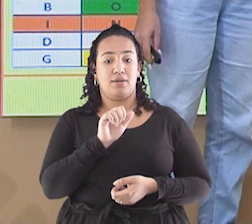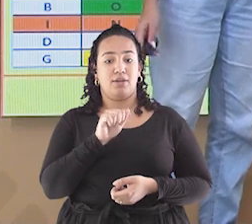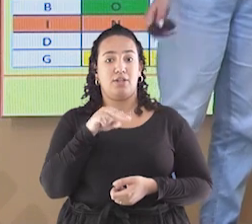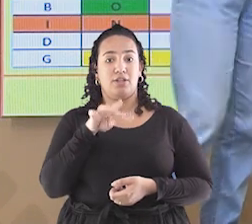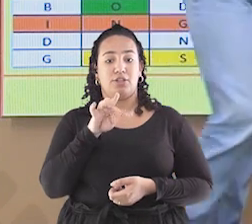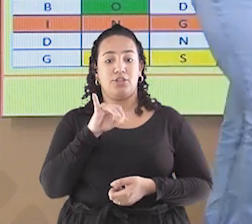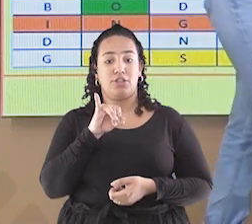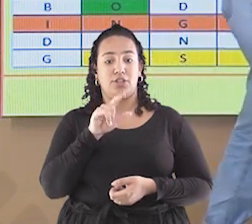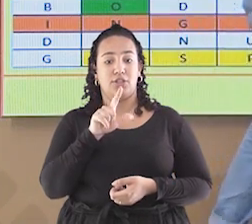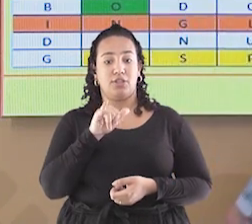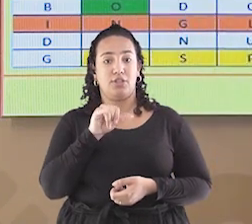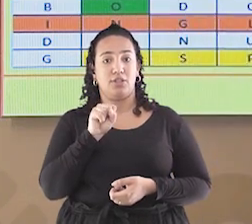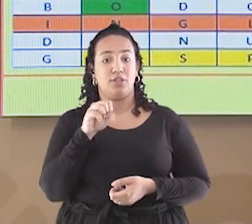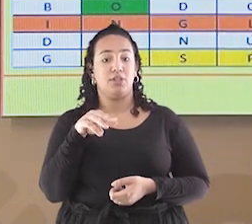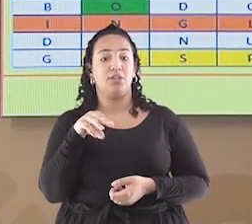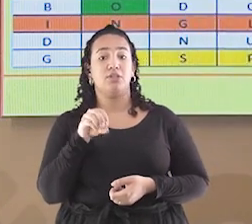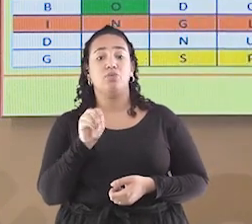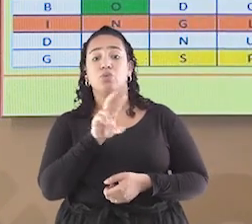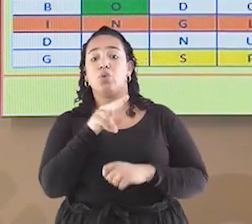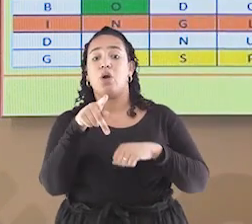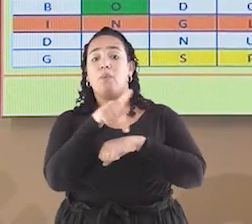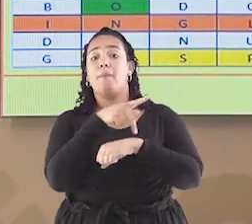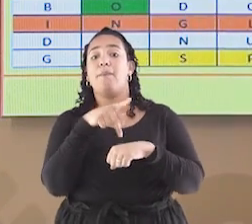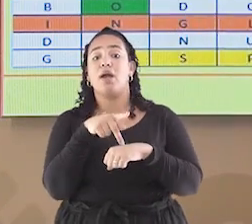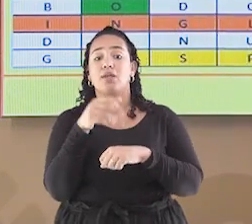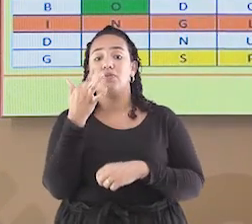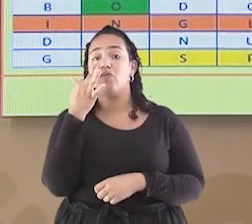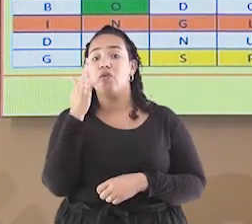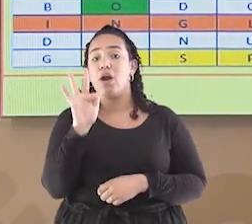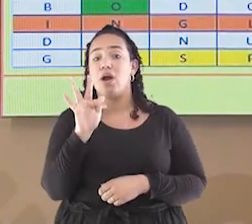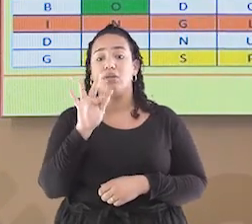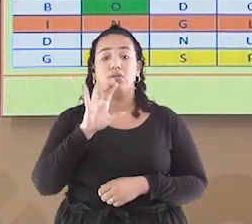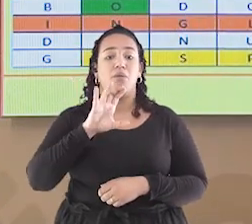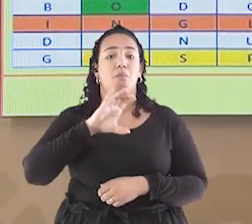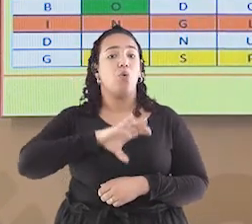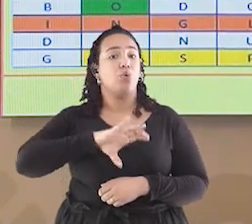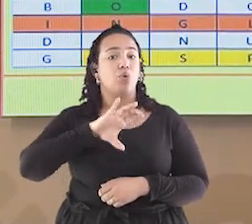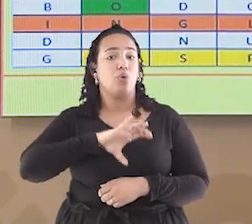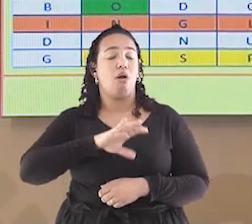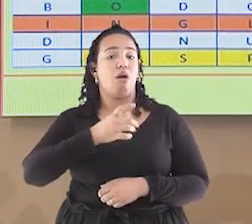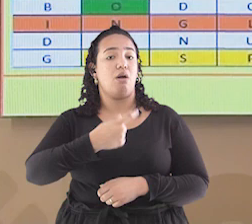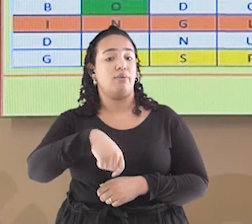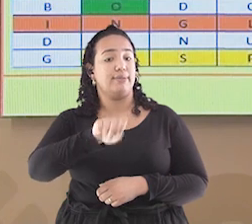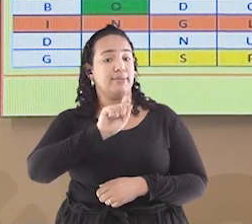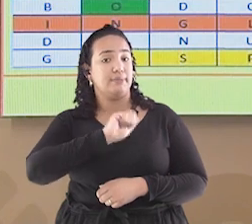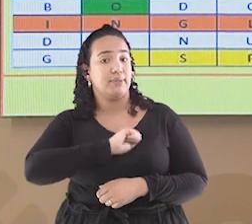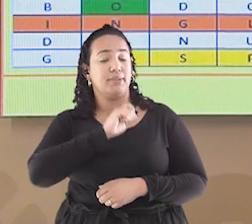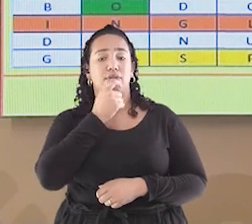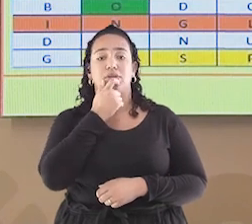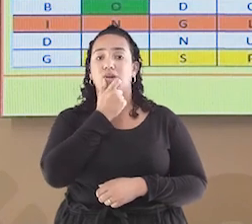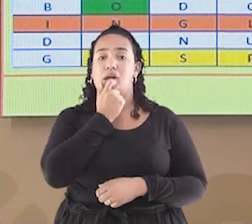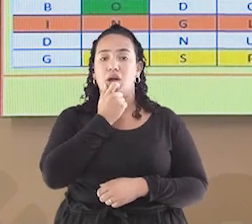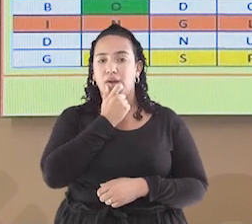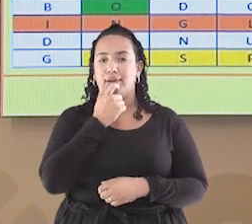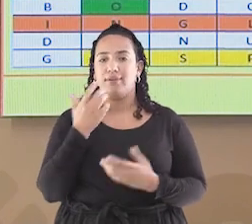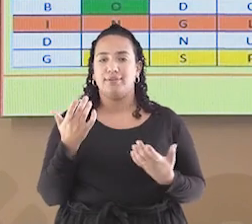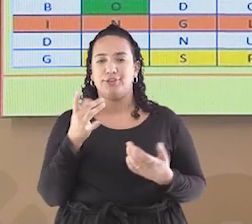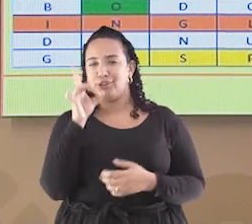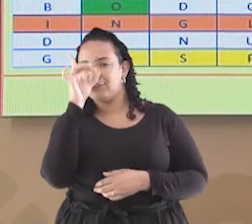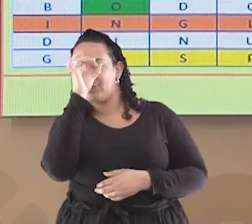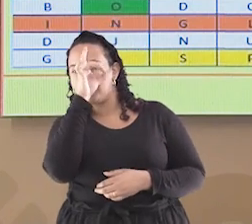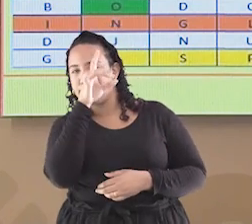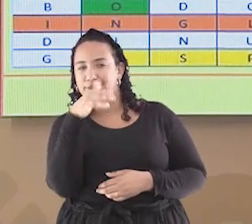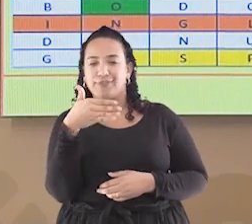expansão. E o nome de todos os países, conseguiram achar? França, Portugal, Espanha, Inglaterra. Acharam